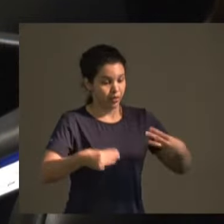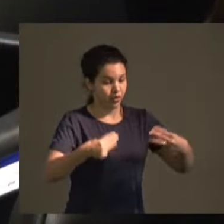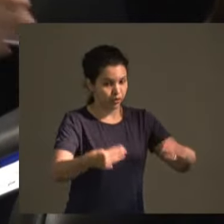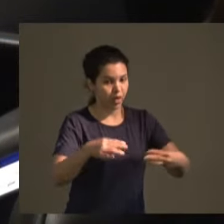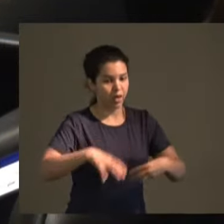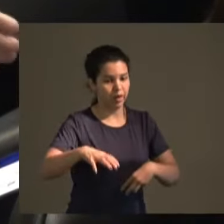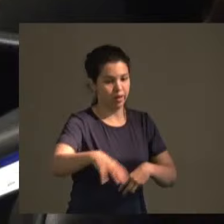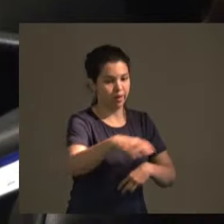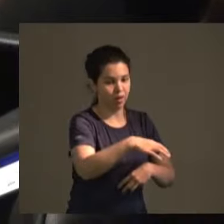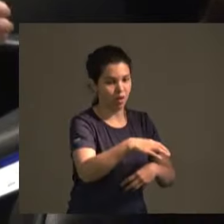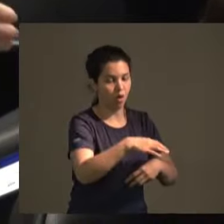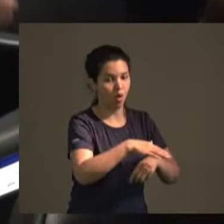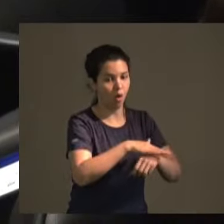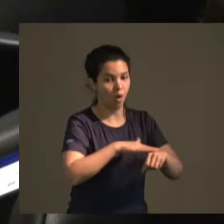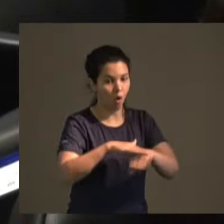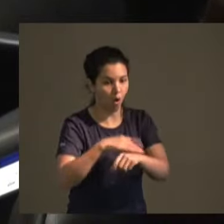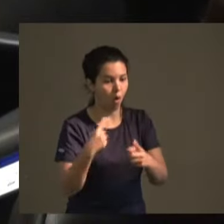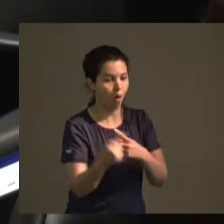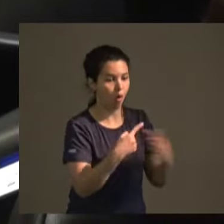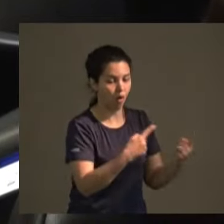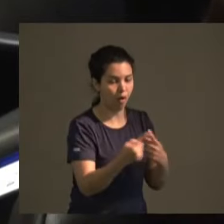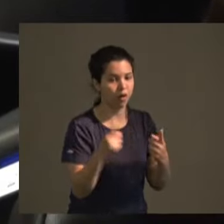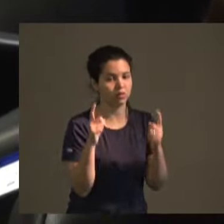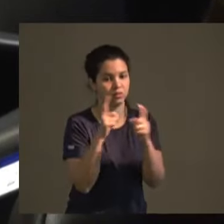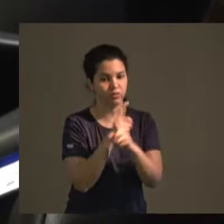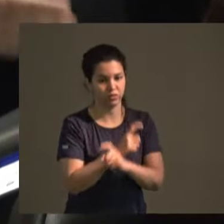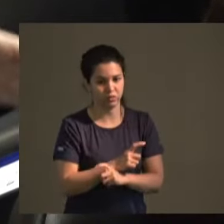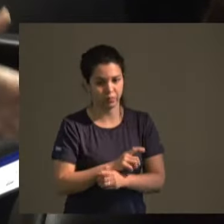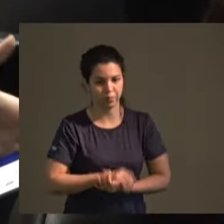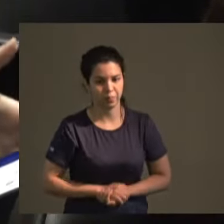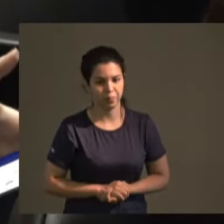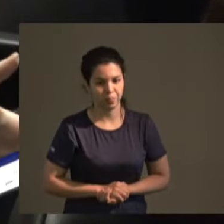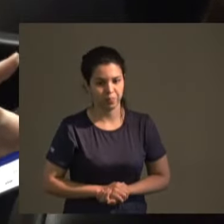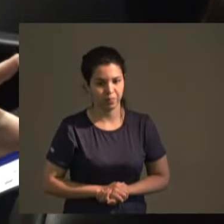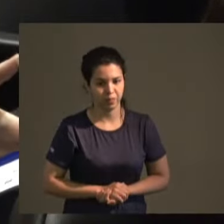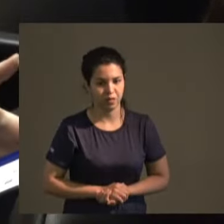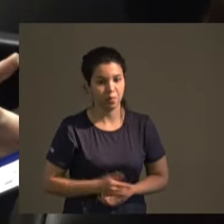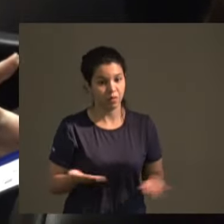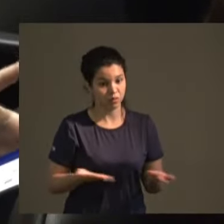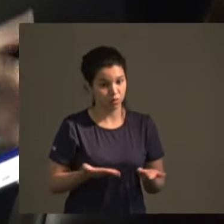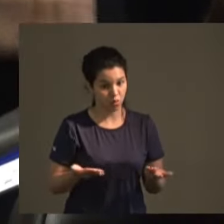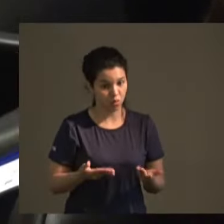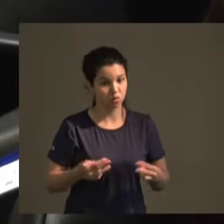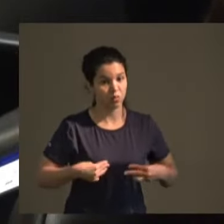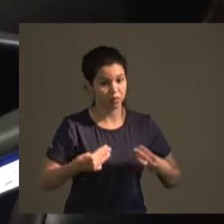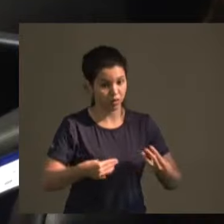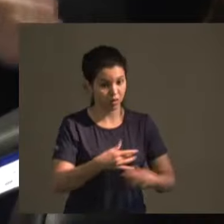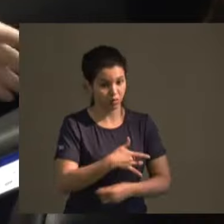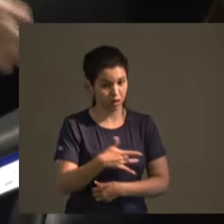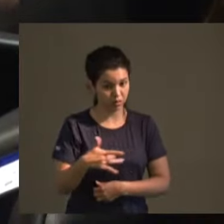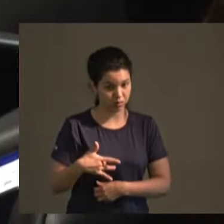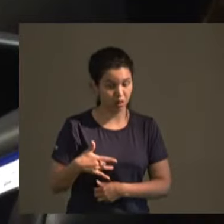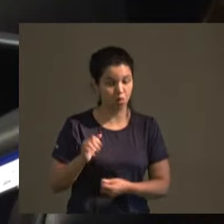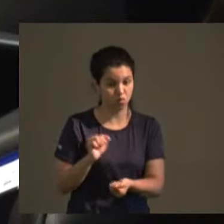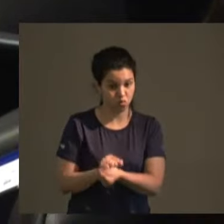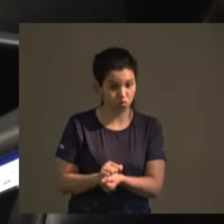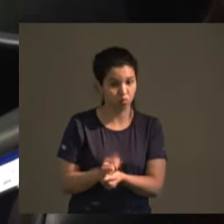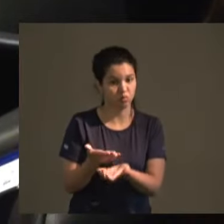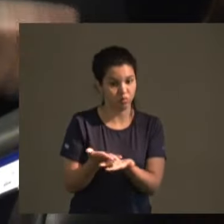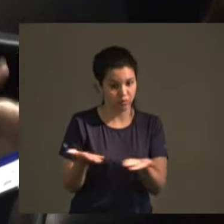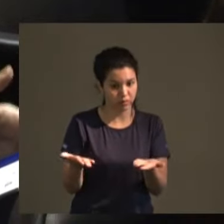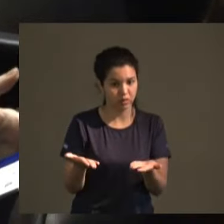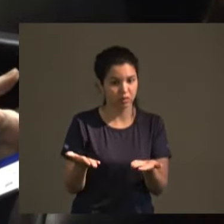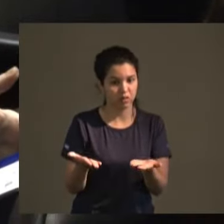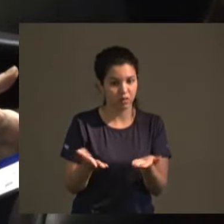Mas eu não entendo que... Não, hoje o Ministério da Educação deveria estar aqui com vocês. Né? Talvez ele até esteja